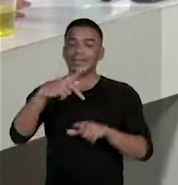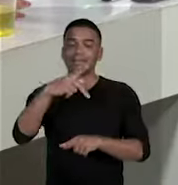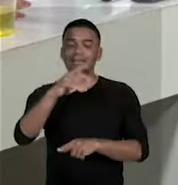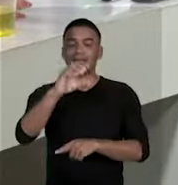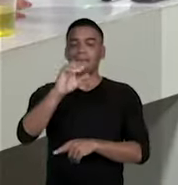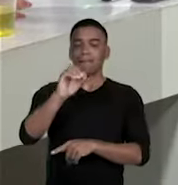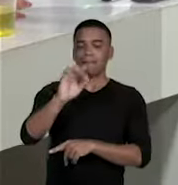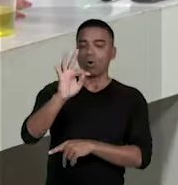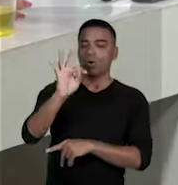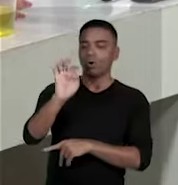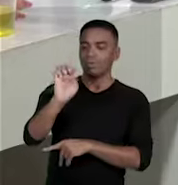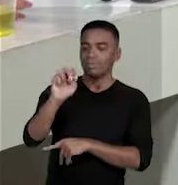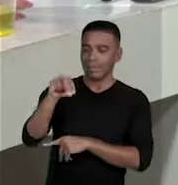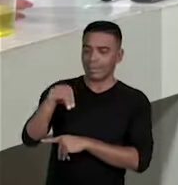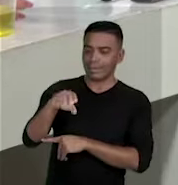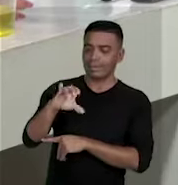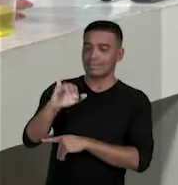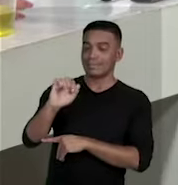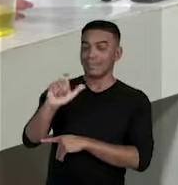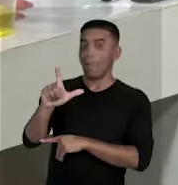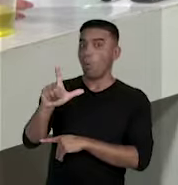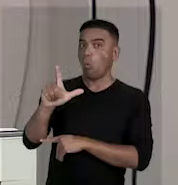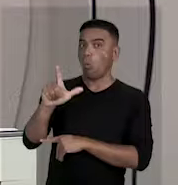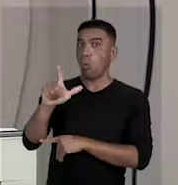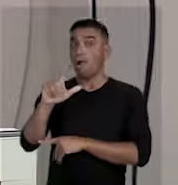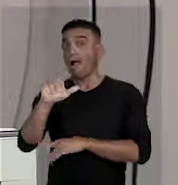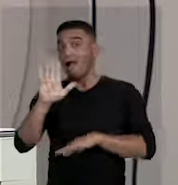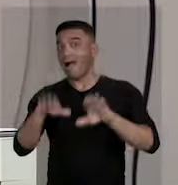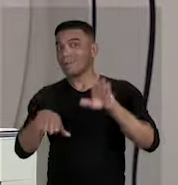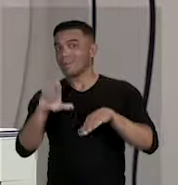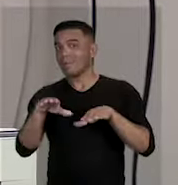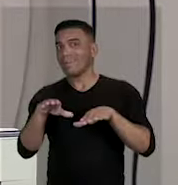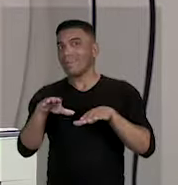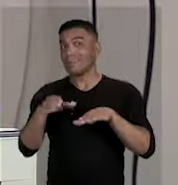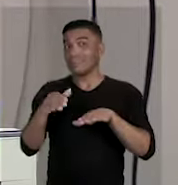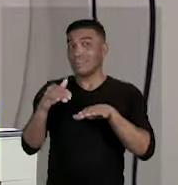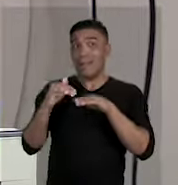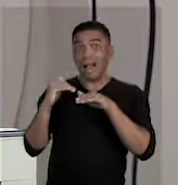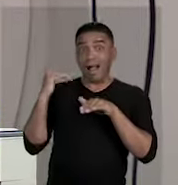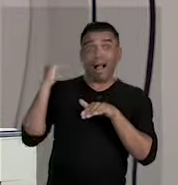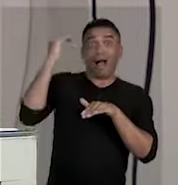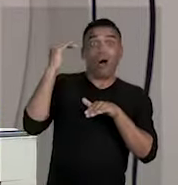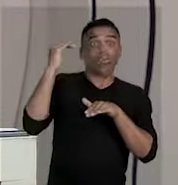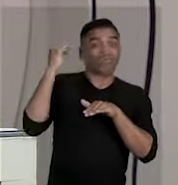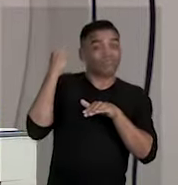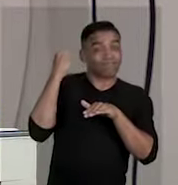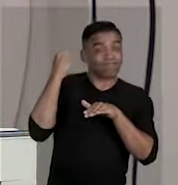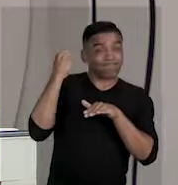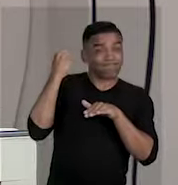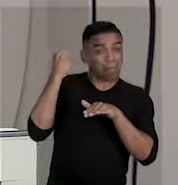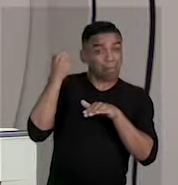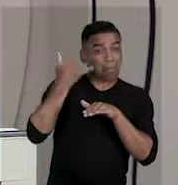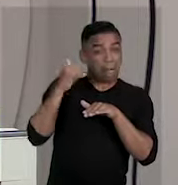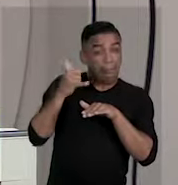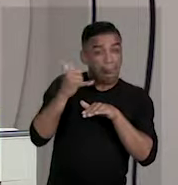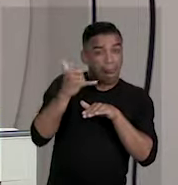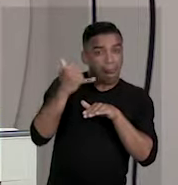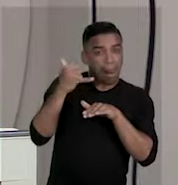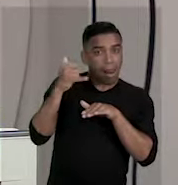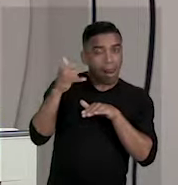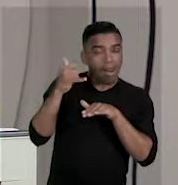potencial. Ora, vai ser um pouco mais alto em determinada